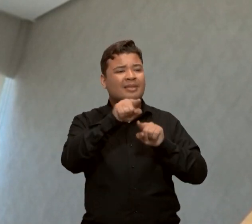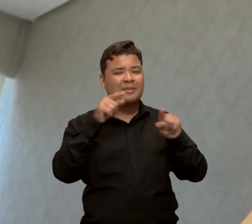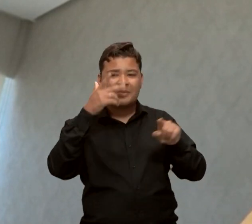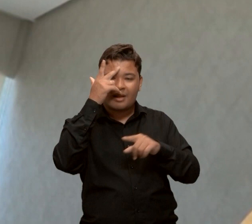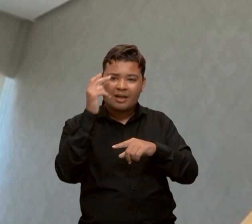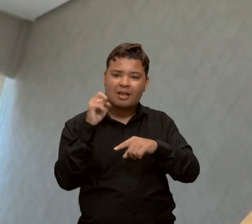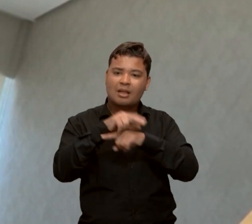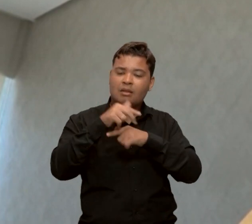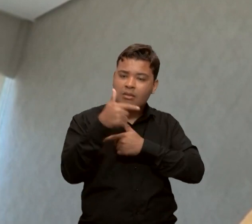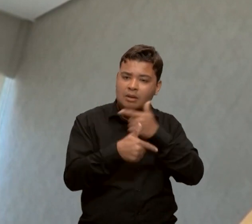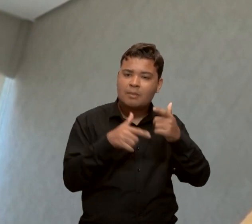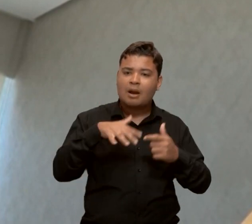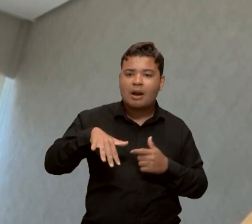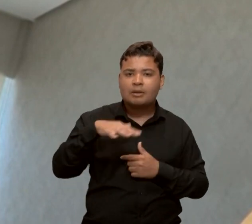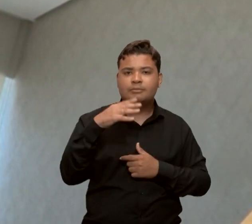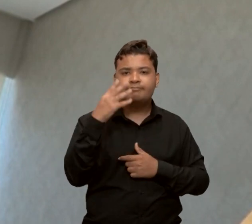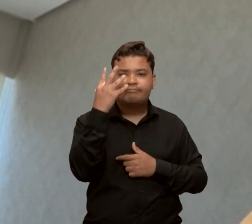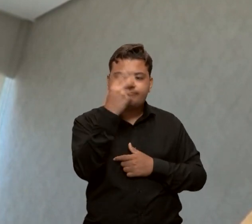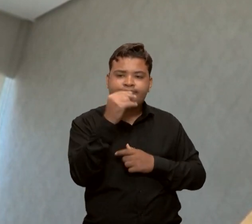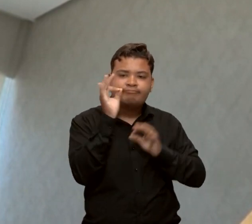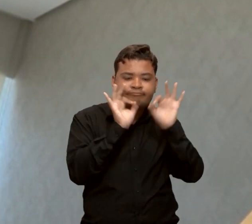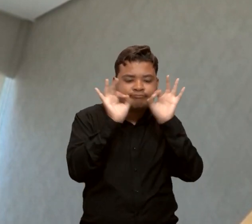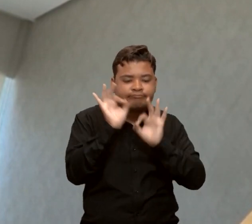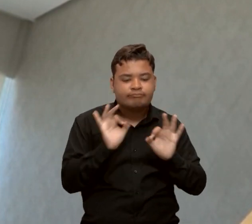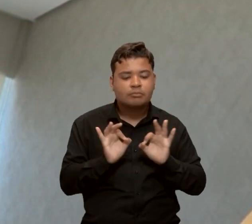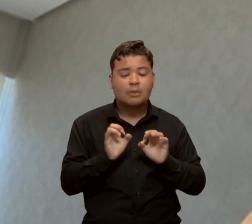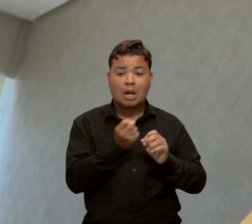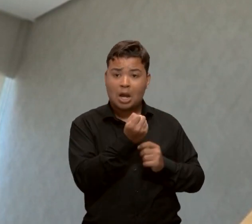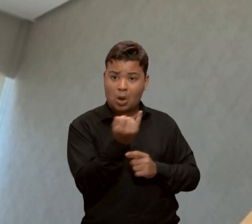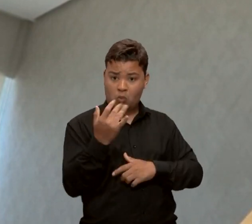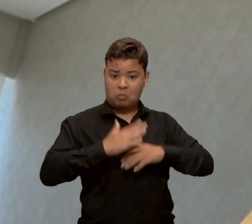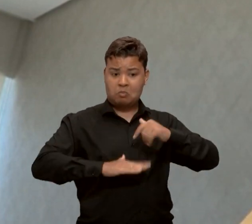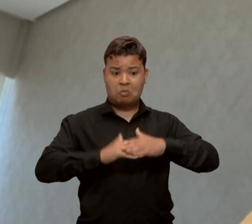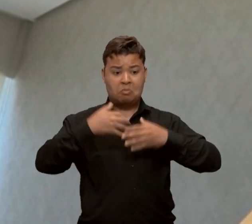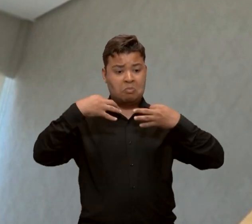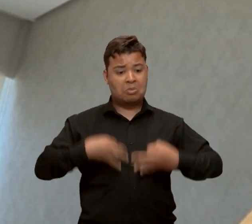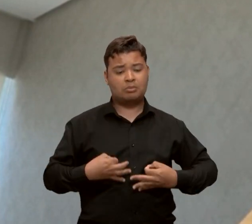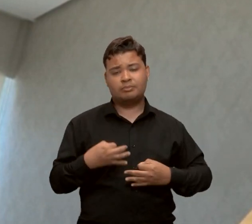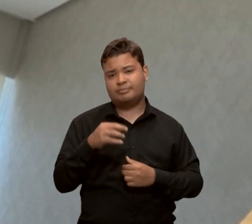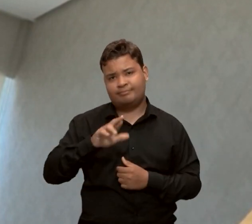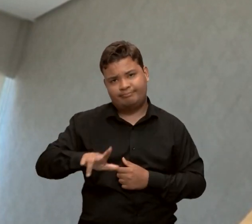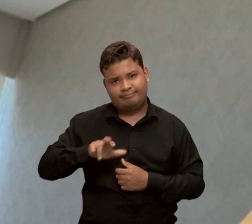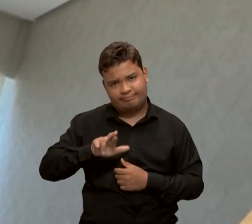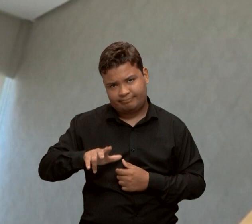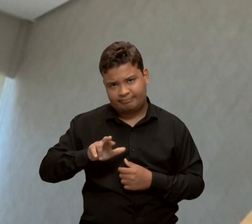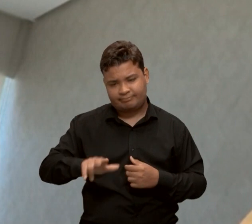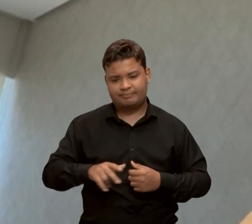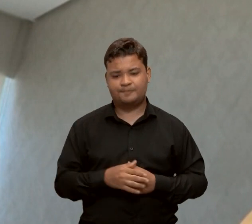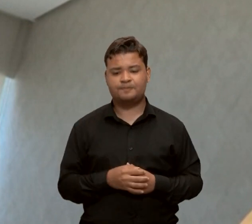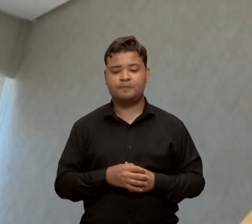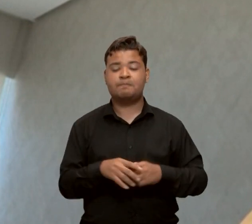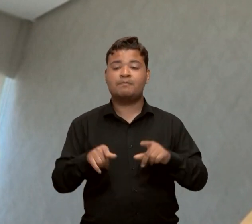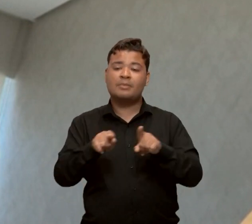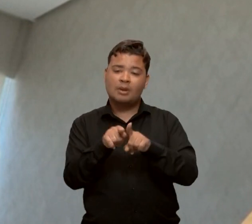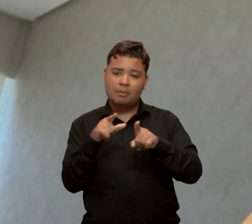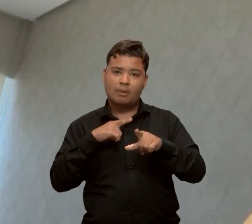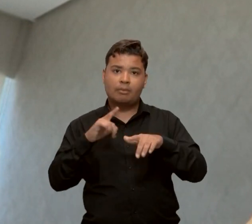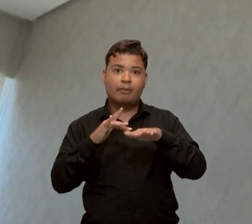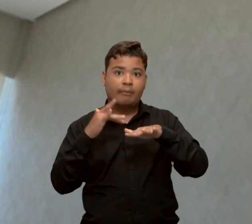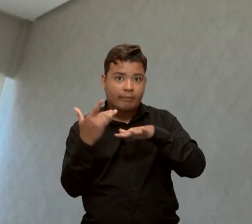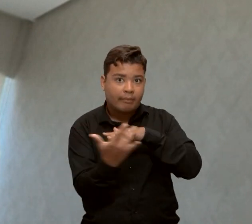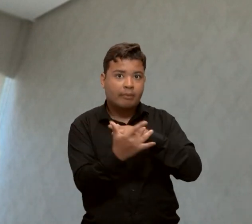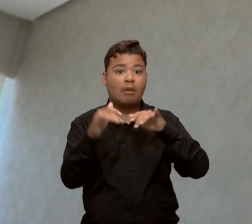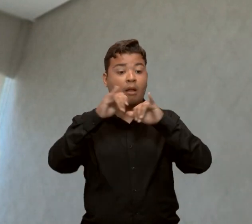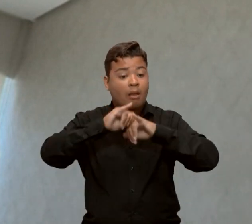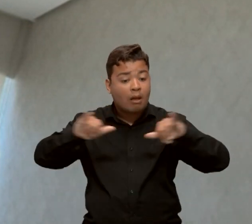estética, de cosmiatria, profissionais que não são habilitados para isso, e além de tudo a gente ainda tem a rede social,